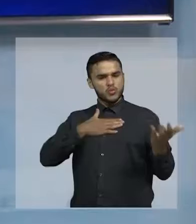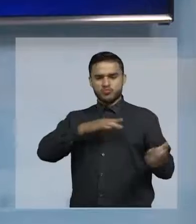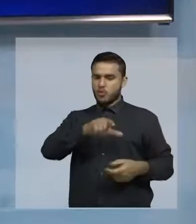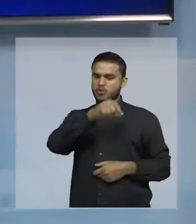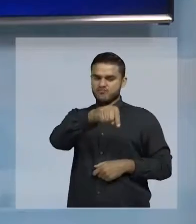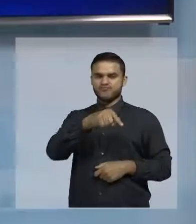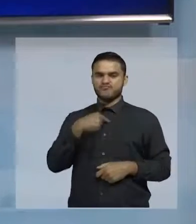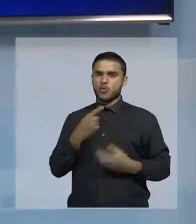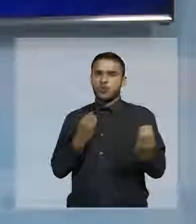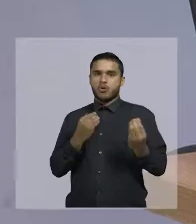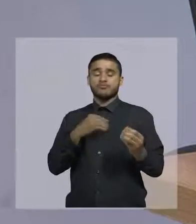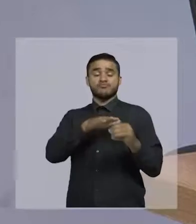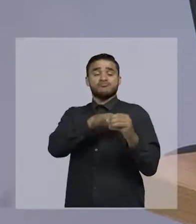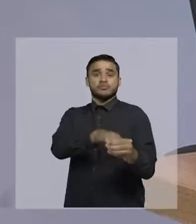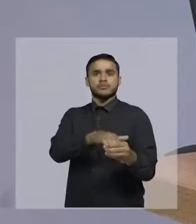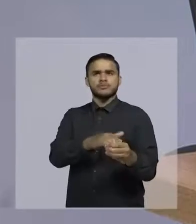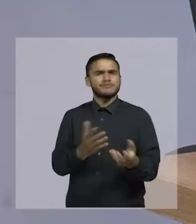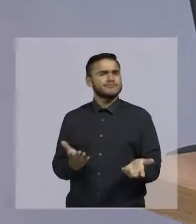realidade brasileira.